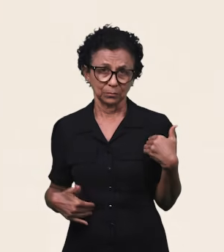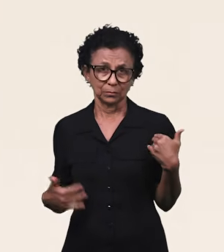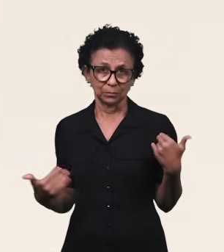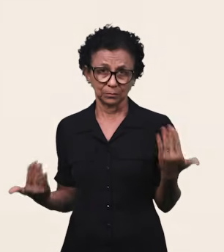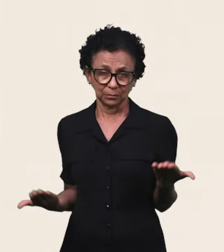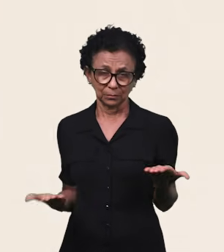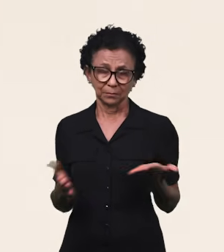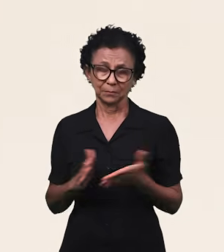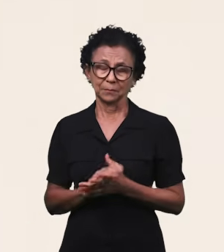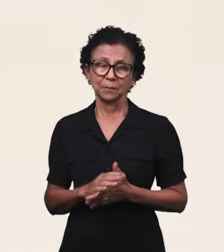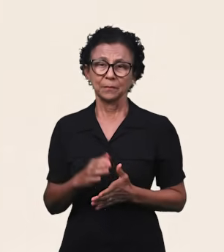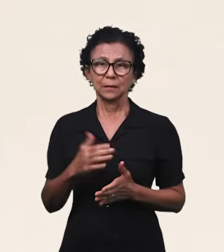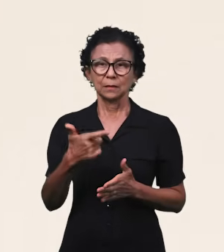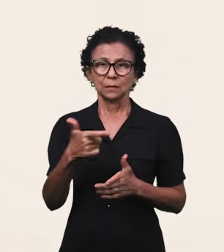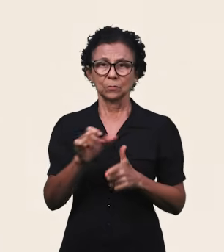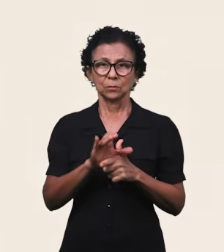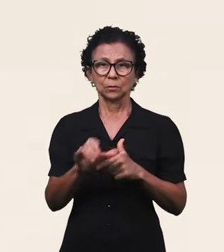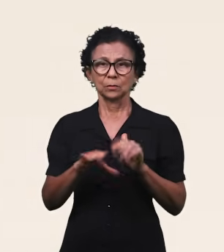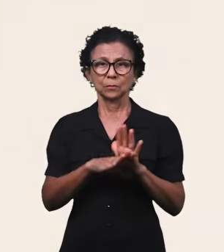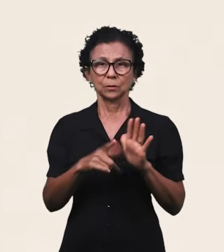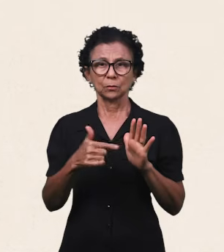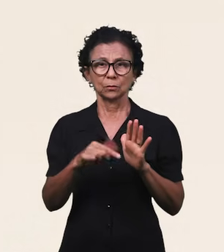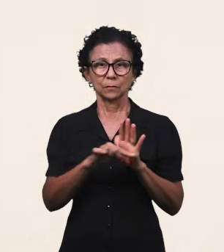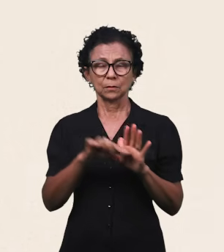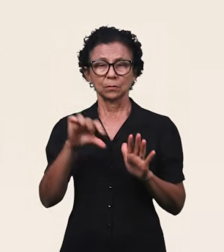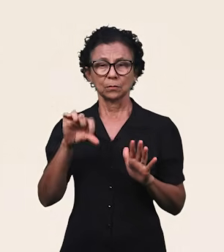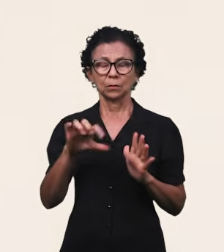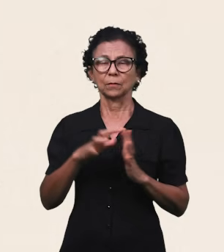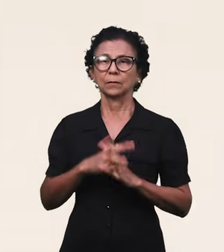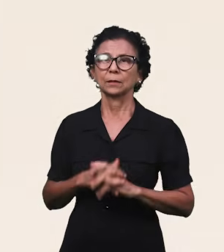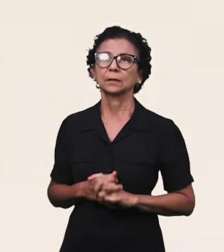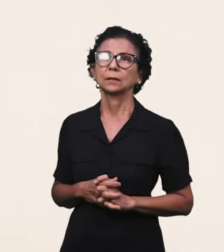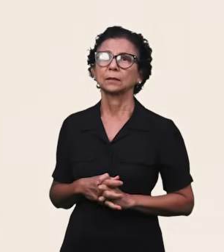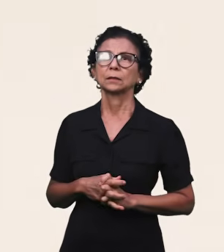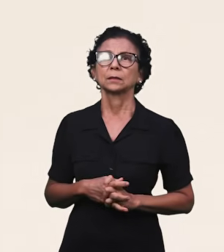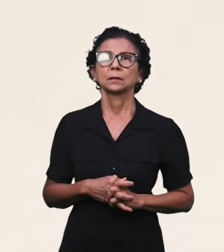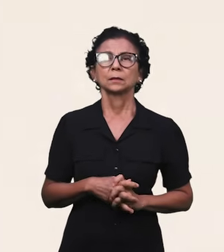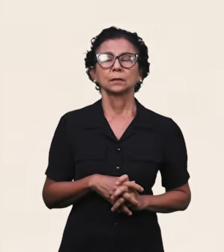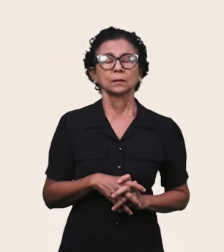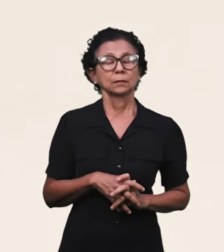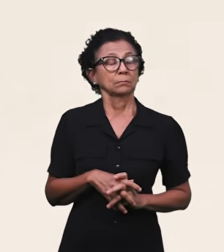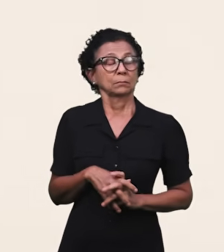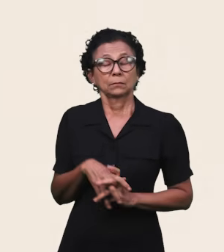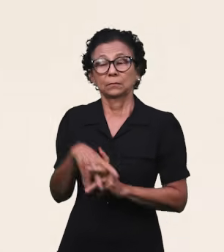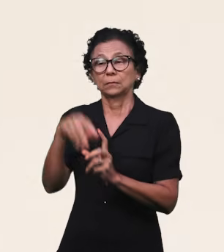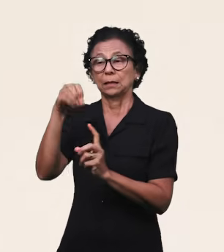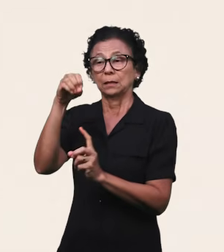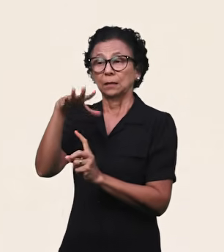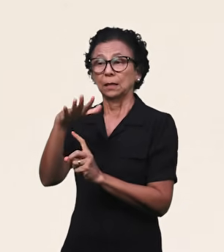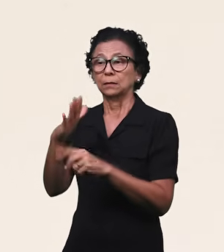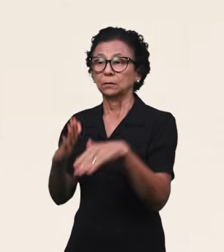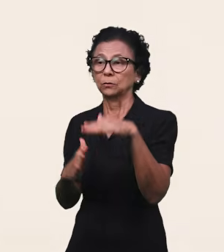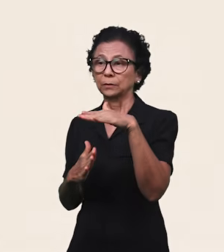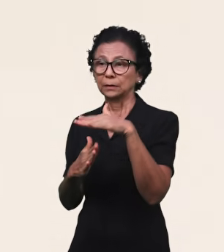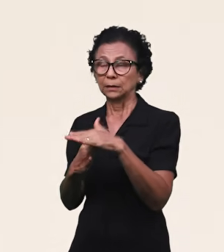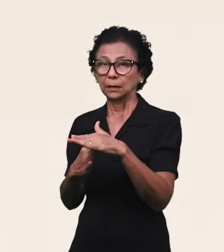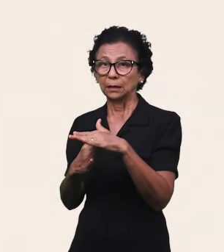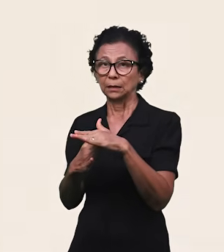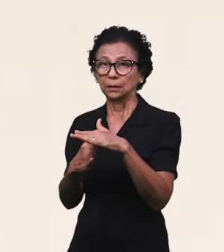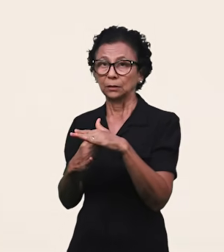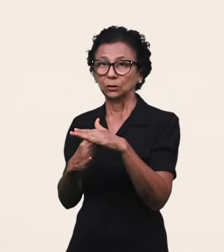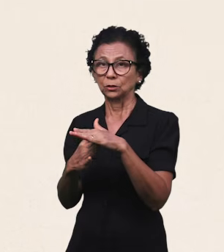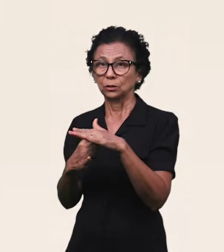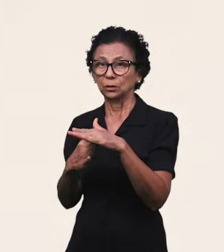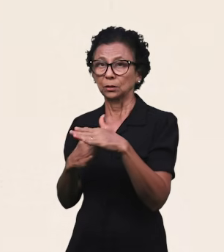Coríntios, capítulo 12, verso 9, e disse-me: a minha graça te basta, porque o meu poder